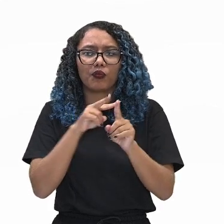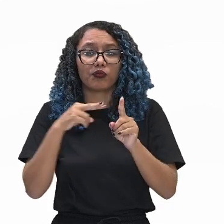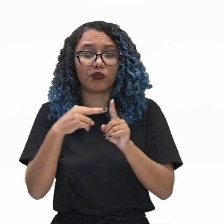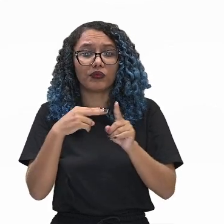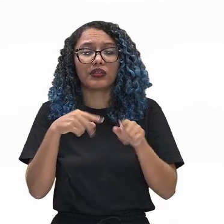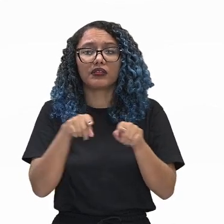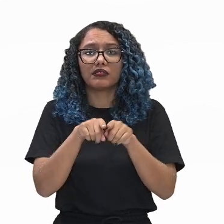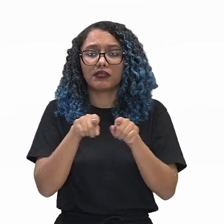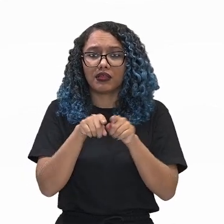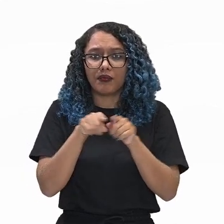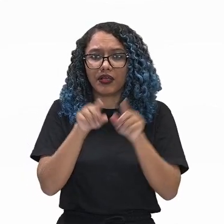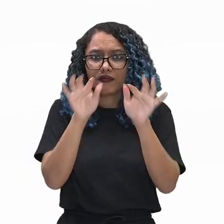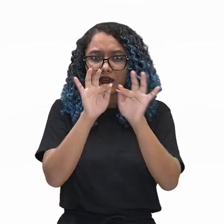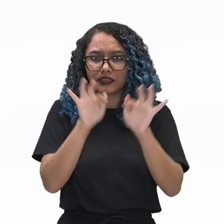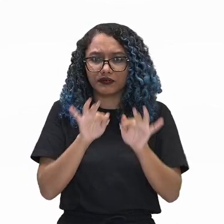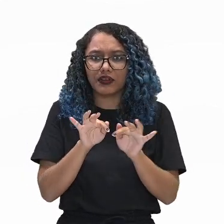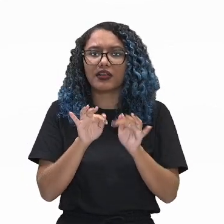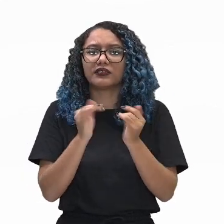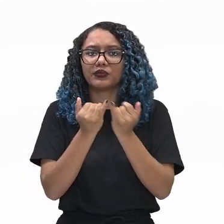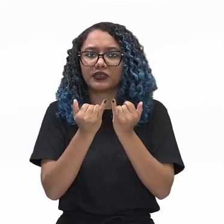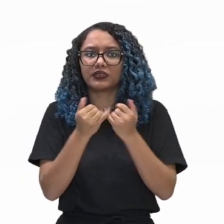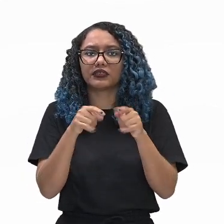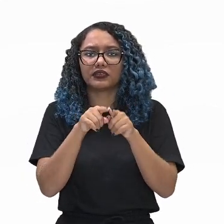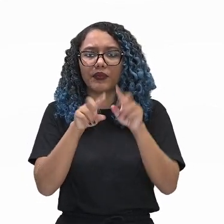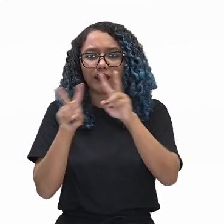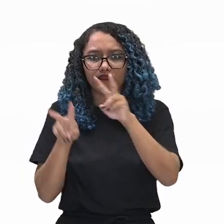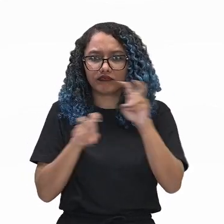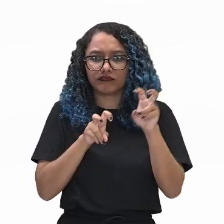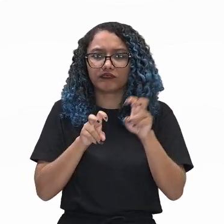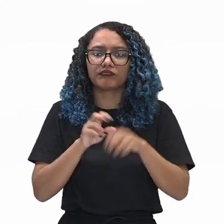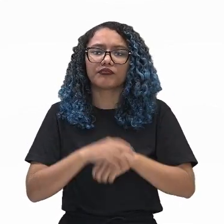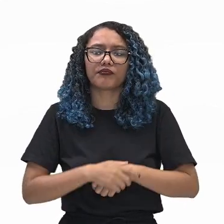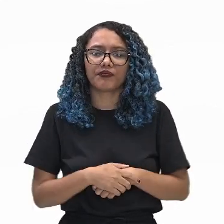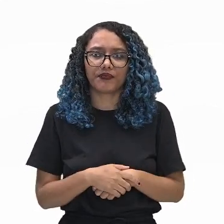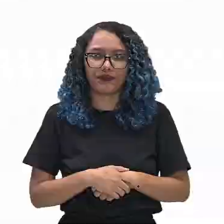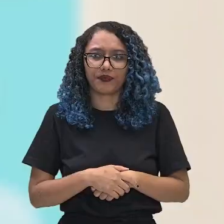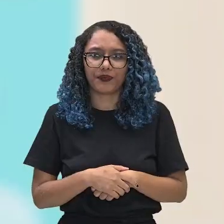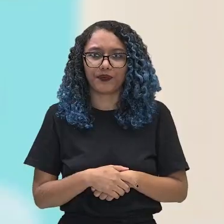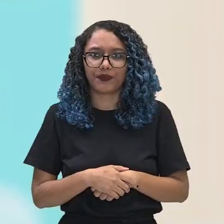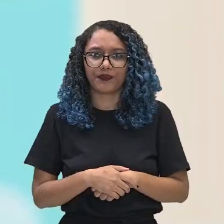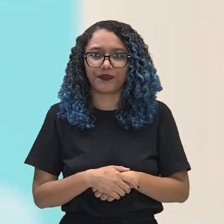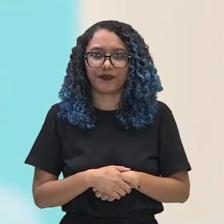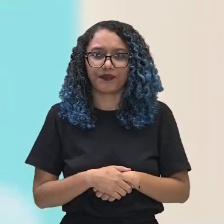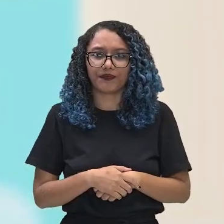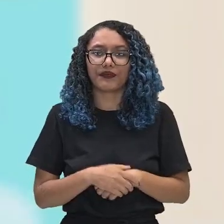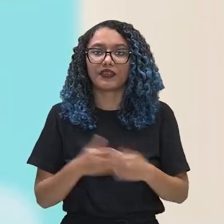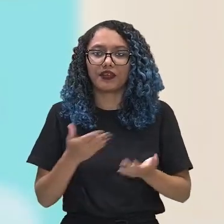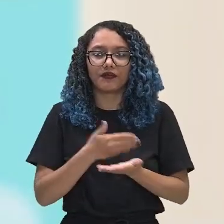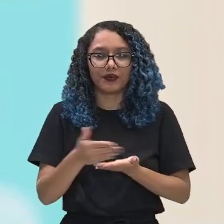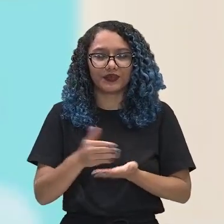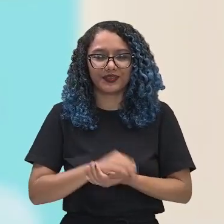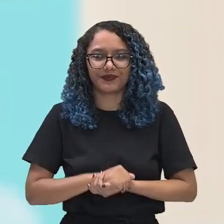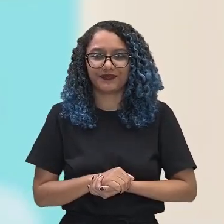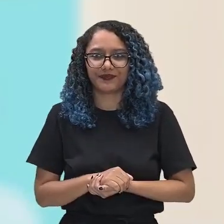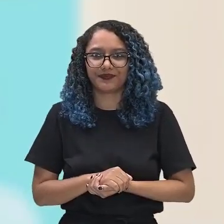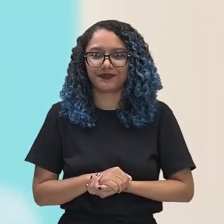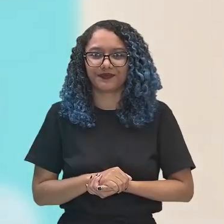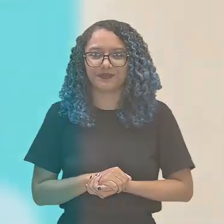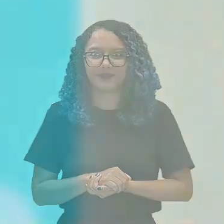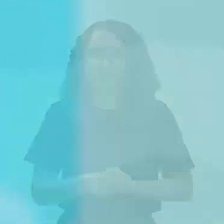vista, paráfrases e citações, argumento de autoridade. Então, vamos lá à nossa